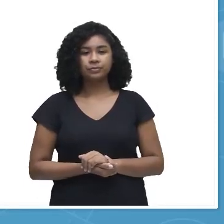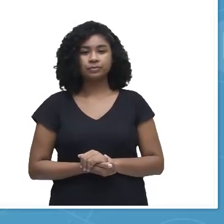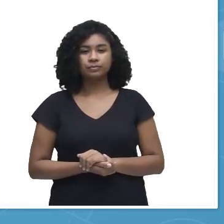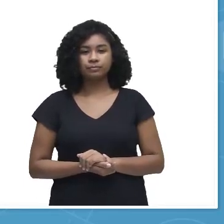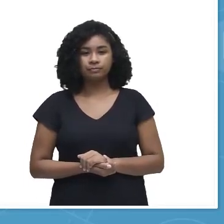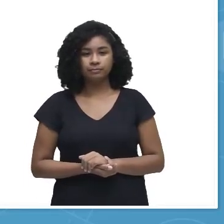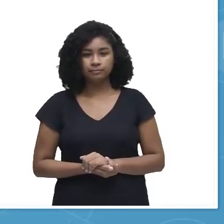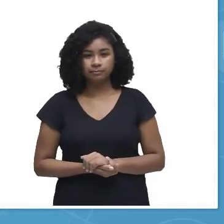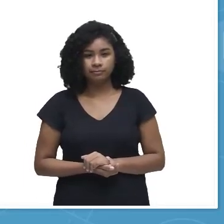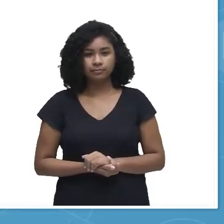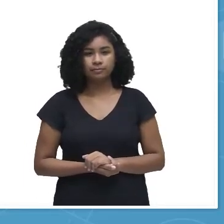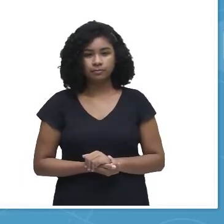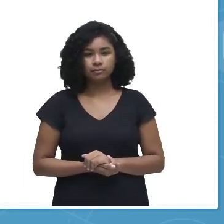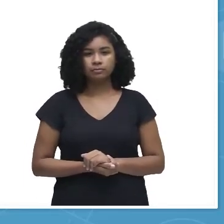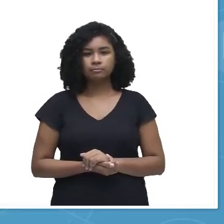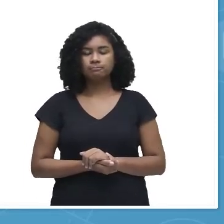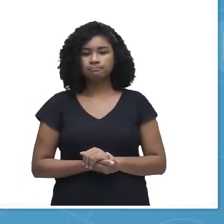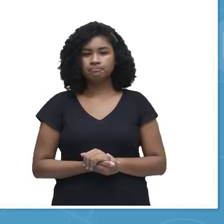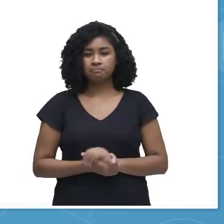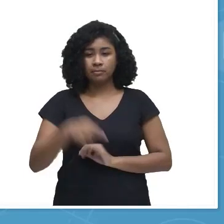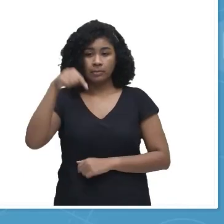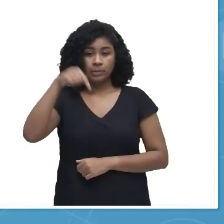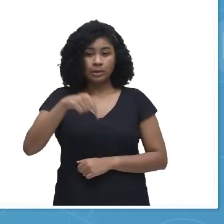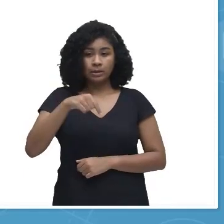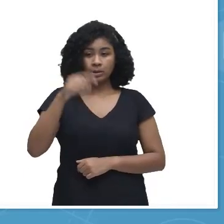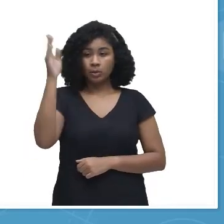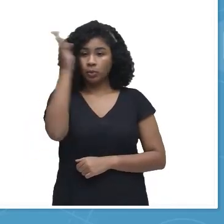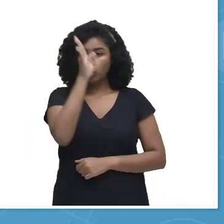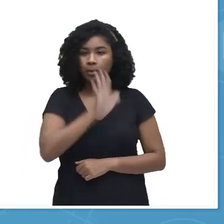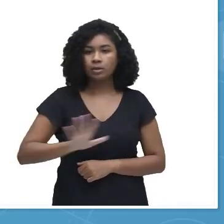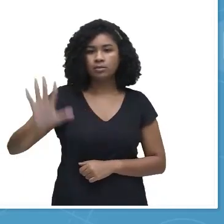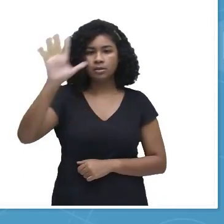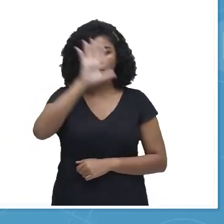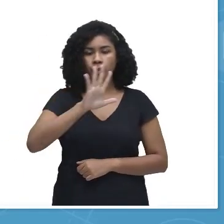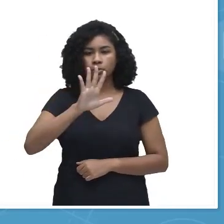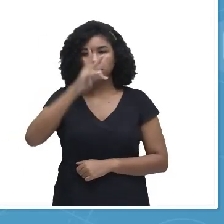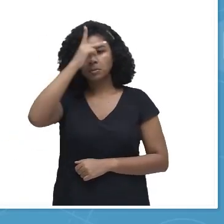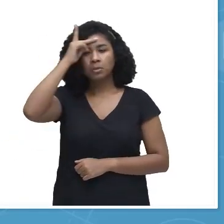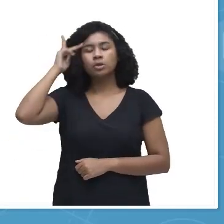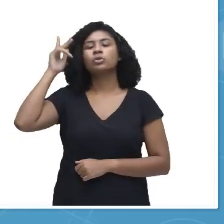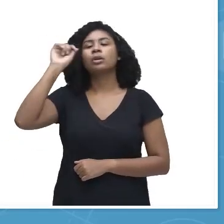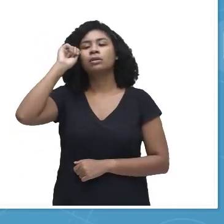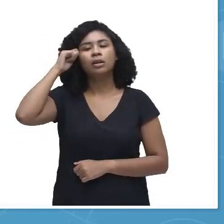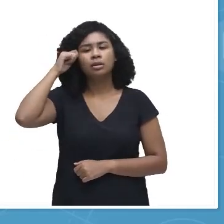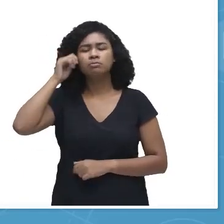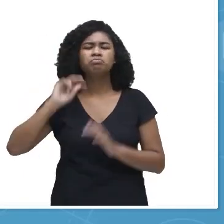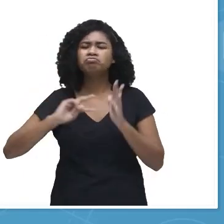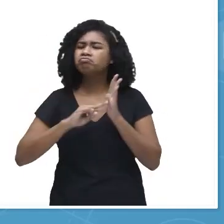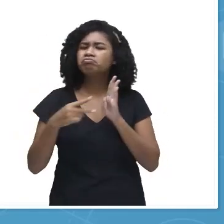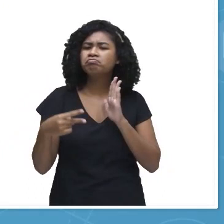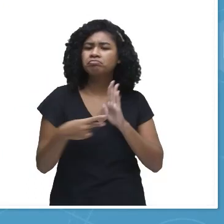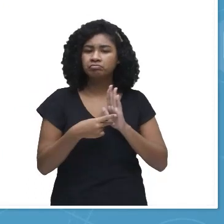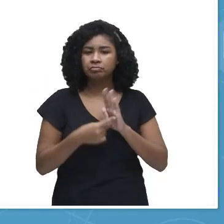O negro ao longo da história. O que é ser negro no Brasil? Hoje, a